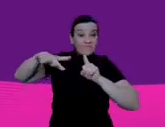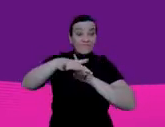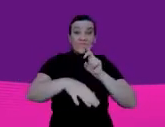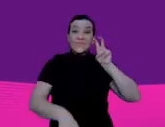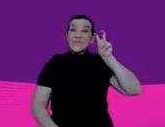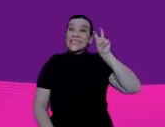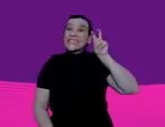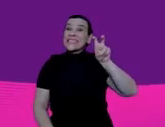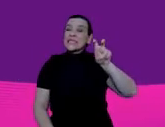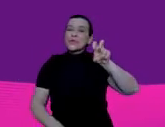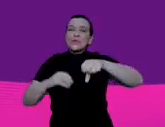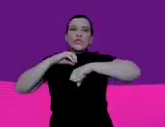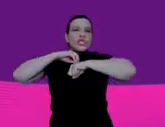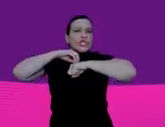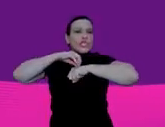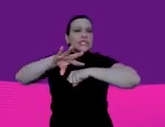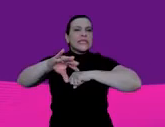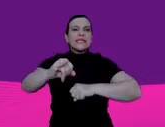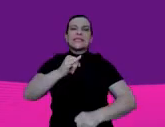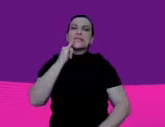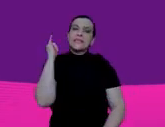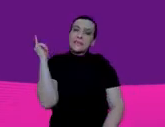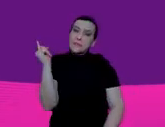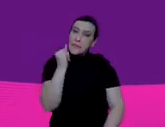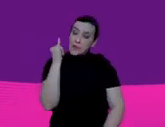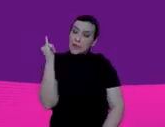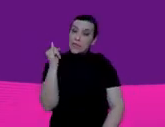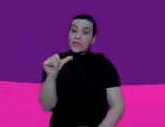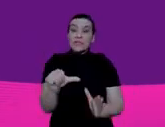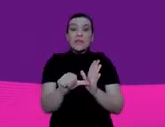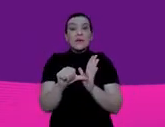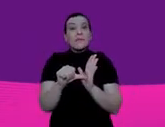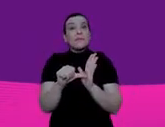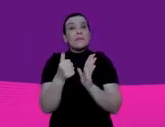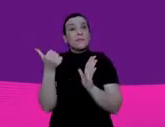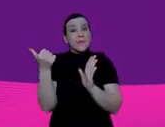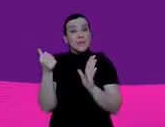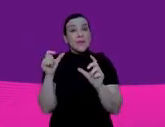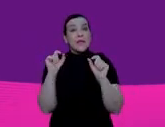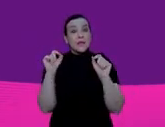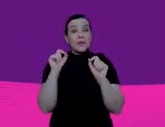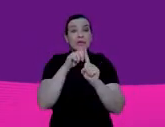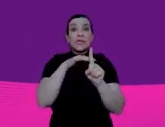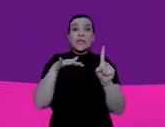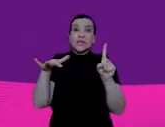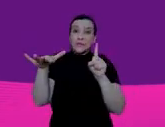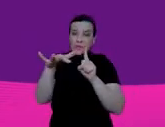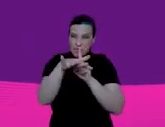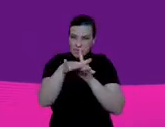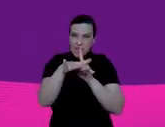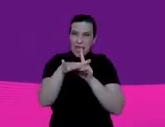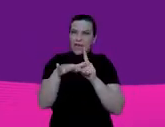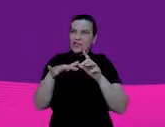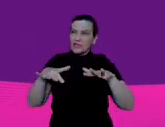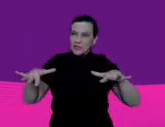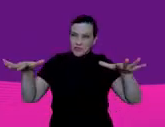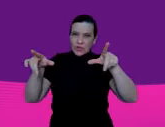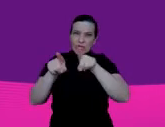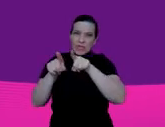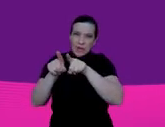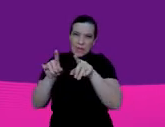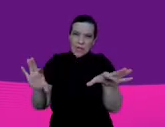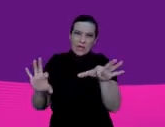respeito daquelas condições, e a primeira delas aqui na Sociedade de Cefaleia Americana, junto à iniciativa Choosing Wisely,